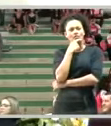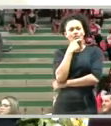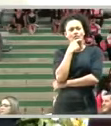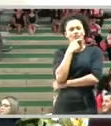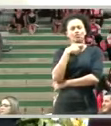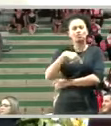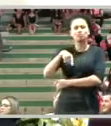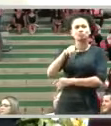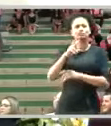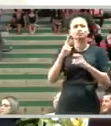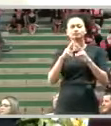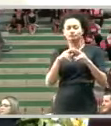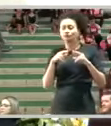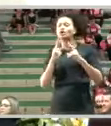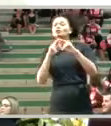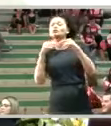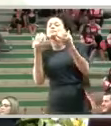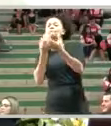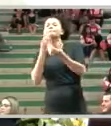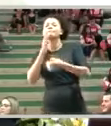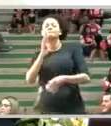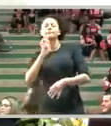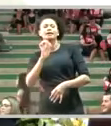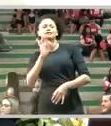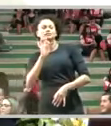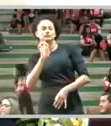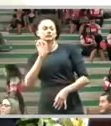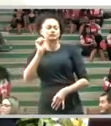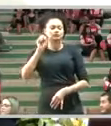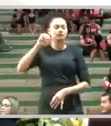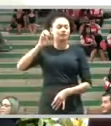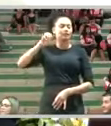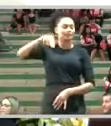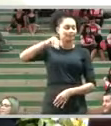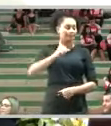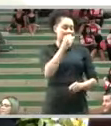Eles se uniram, os de Betsemane, mataram as vacas.